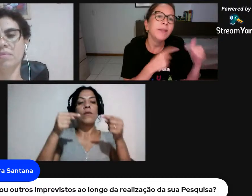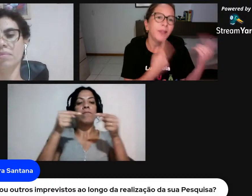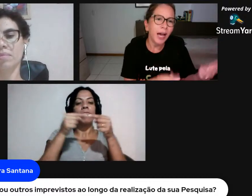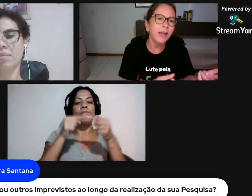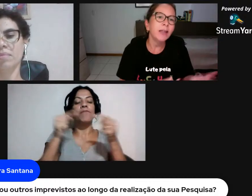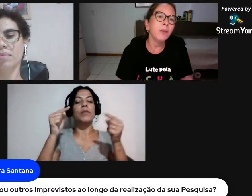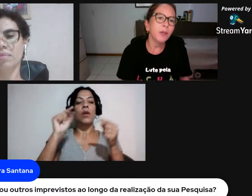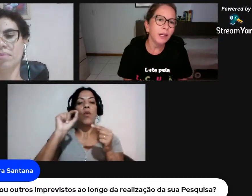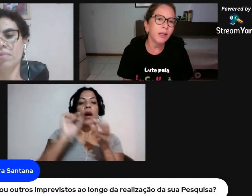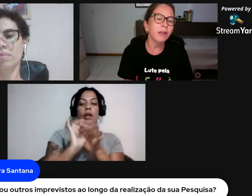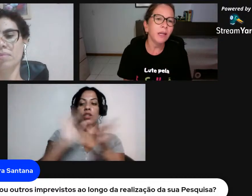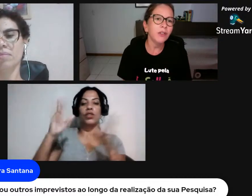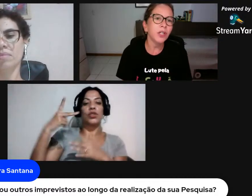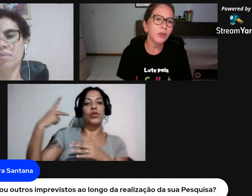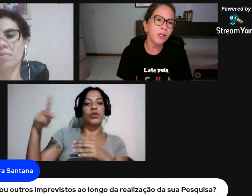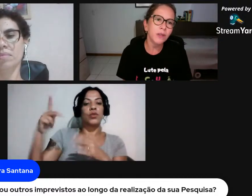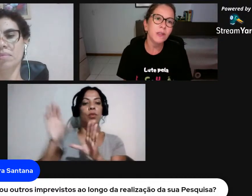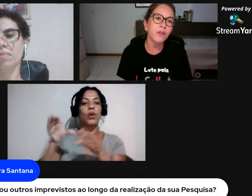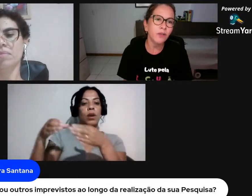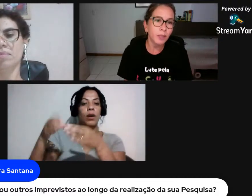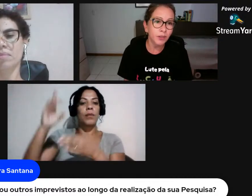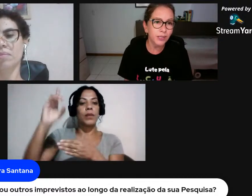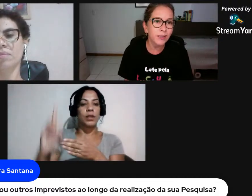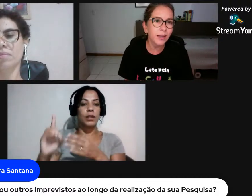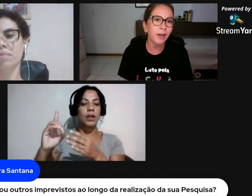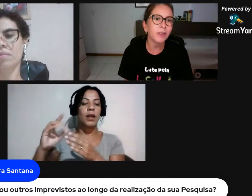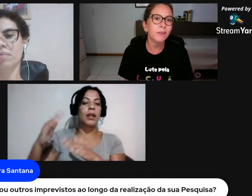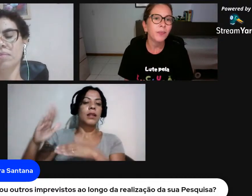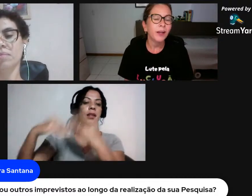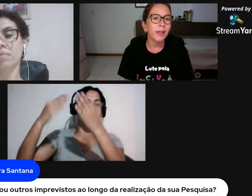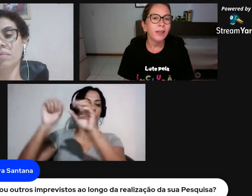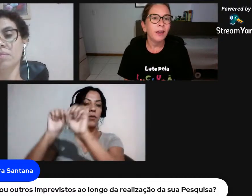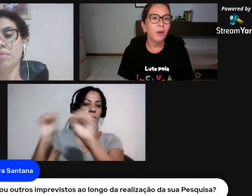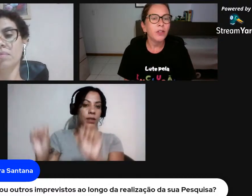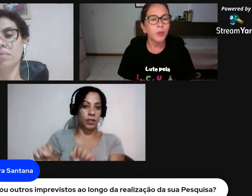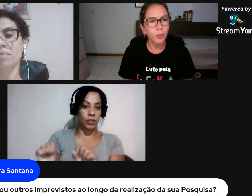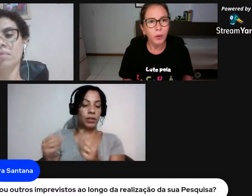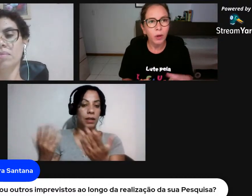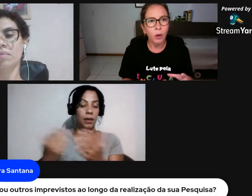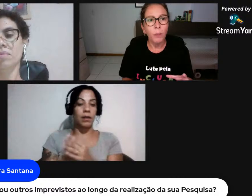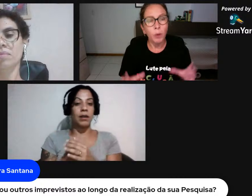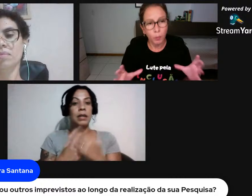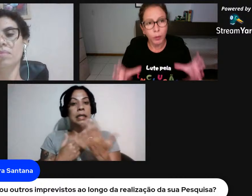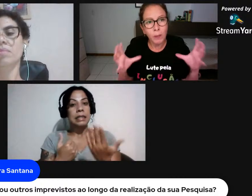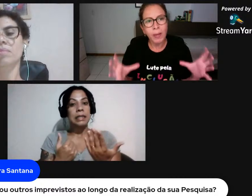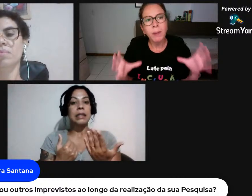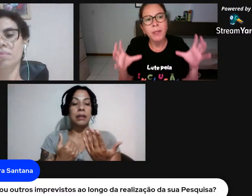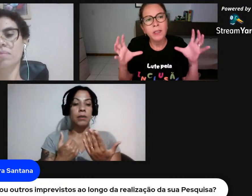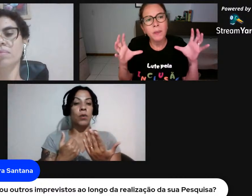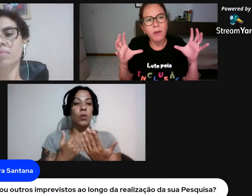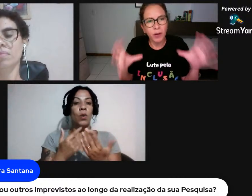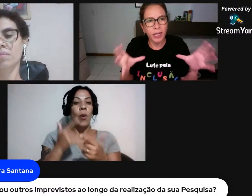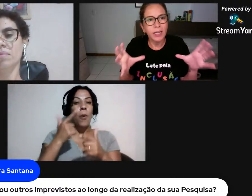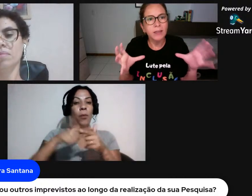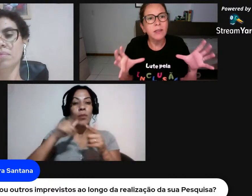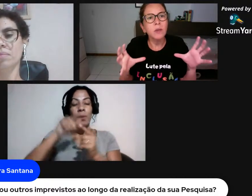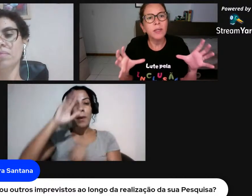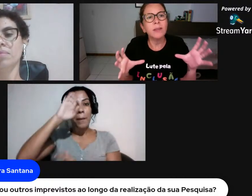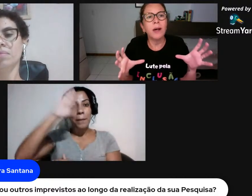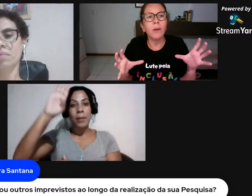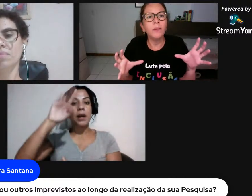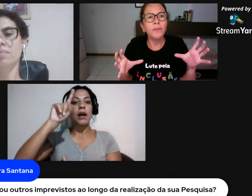disponibilidade da equipe da Diretoria de Desenvolvimento de Sistemas. Então, acho que o problema principal foi